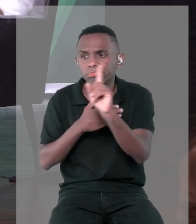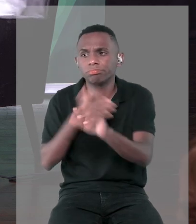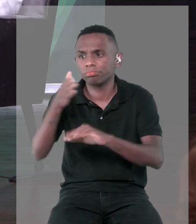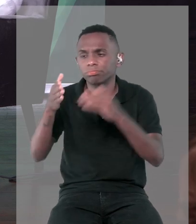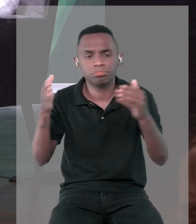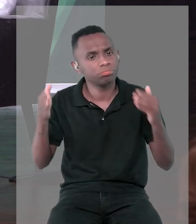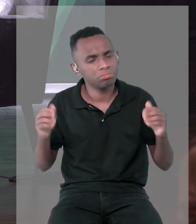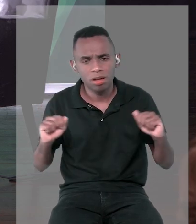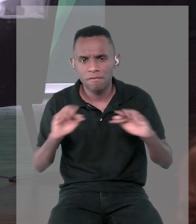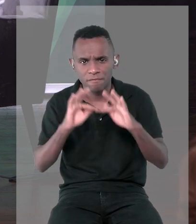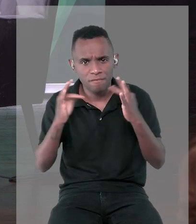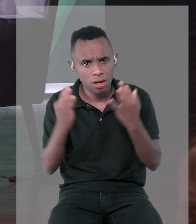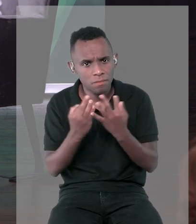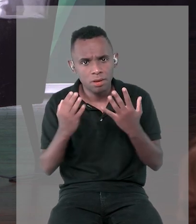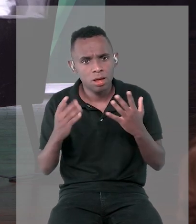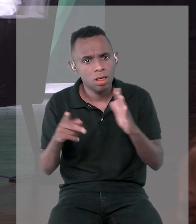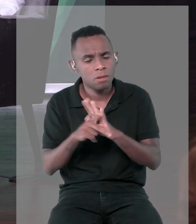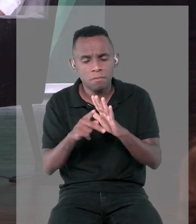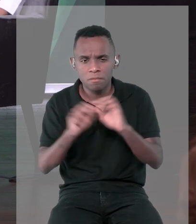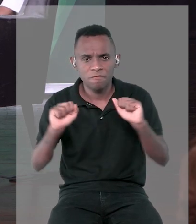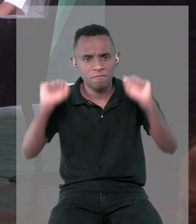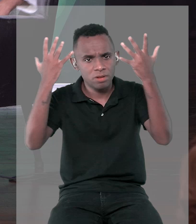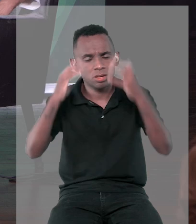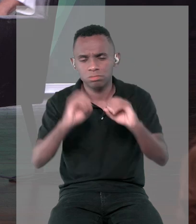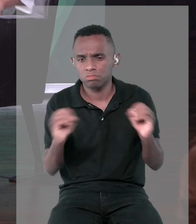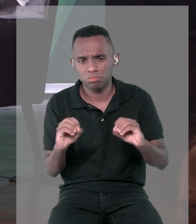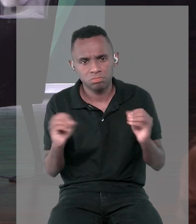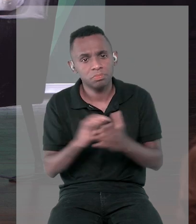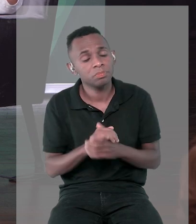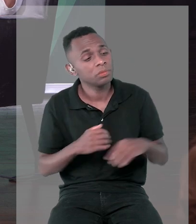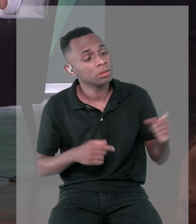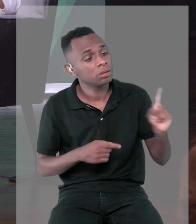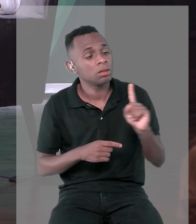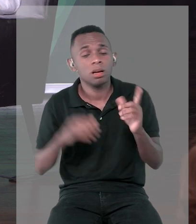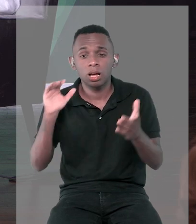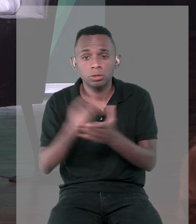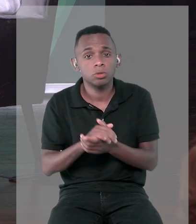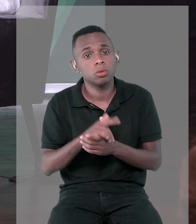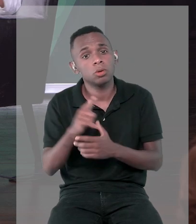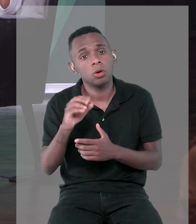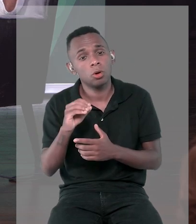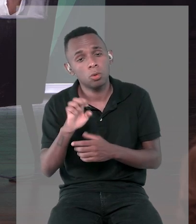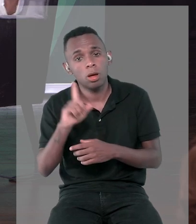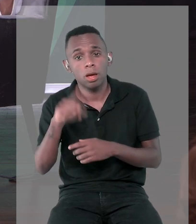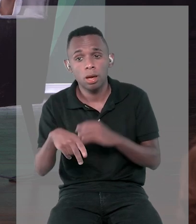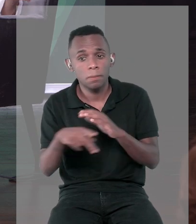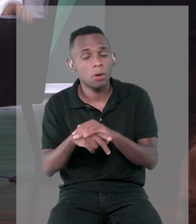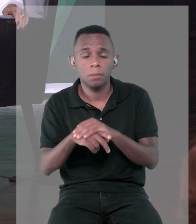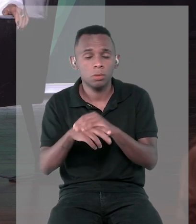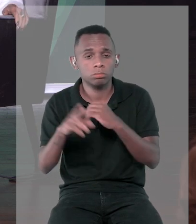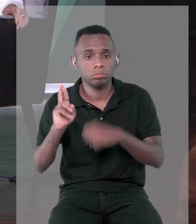muito as festas judaicas. Né? Ela casou com um goi, e um